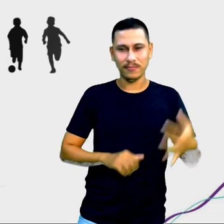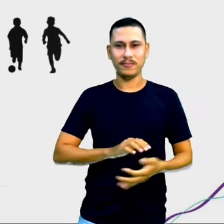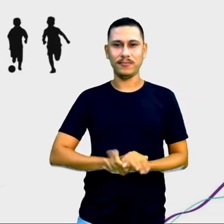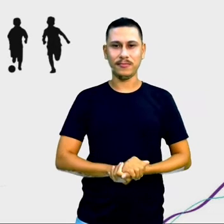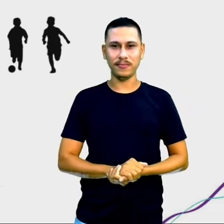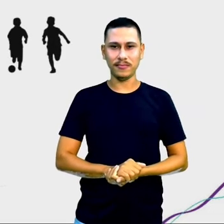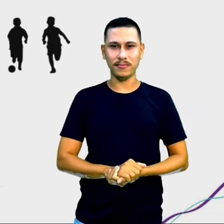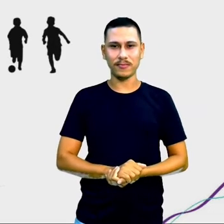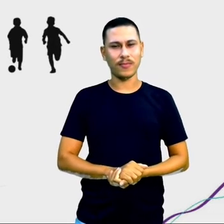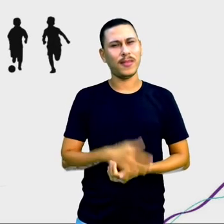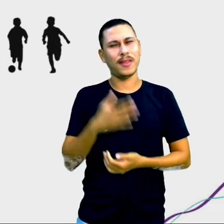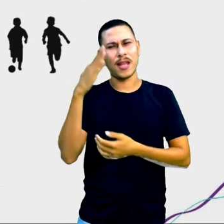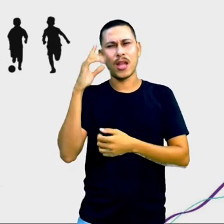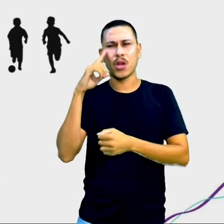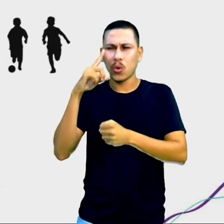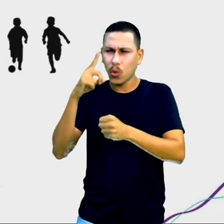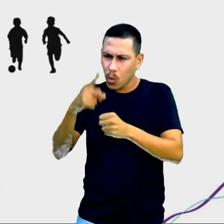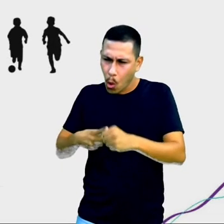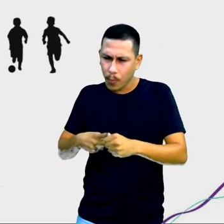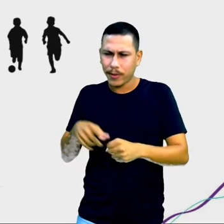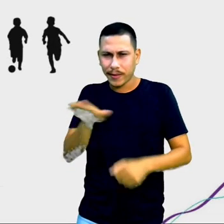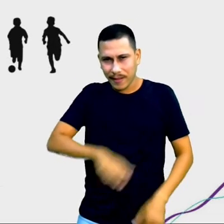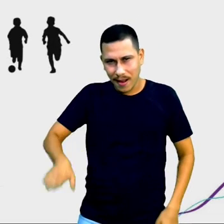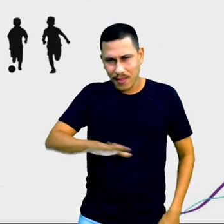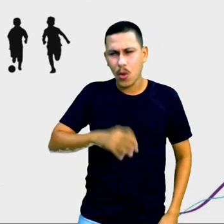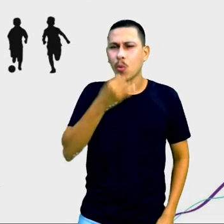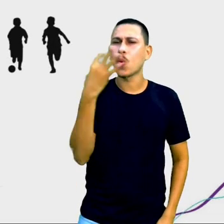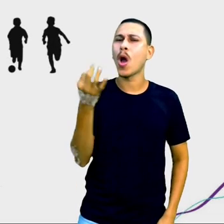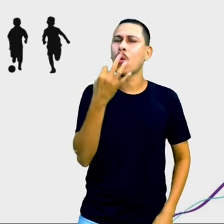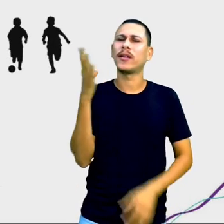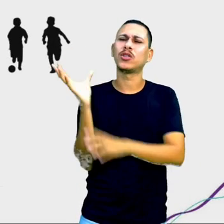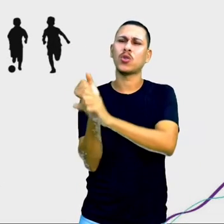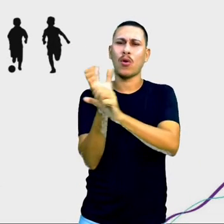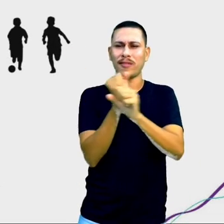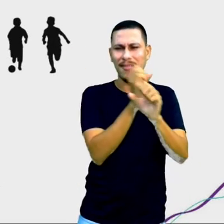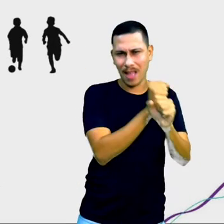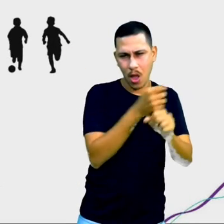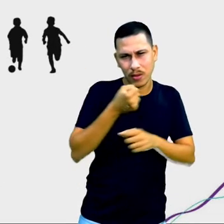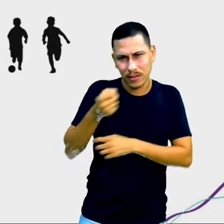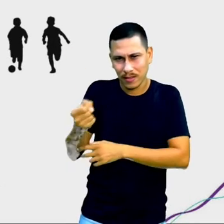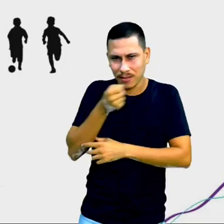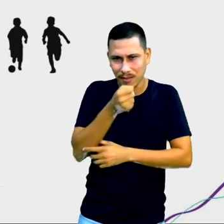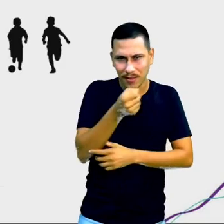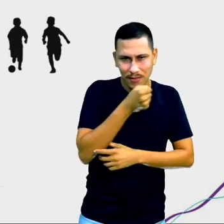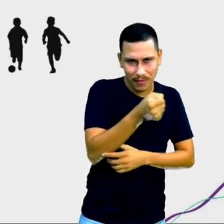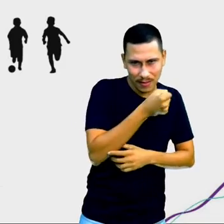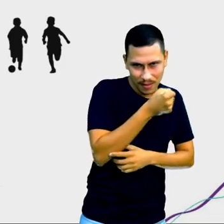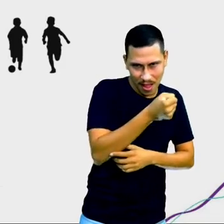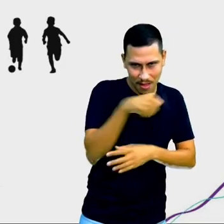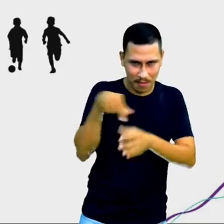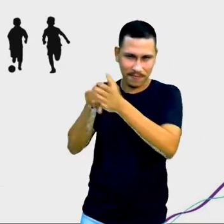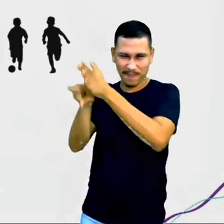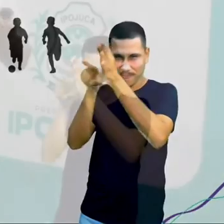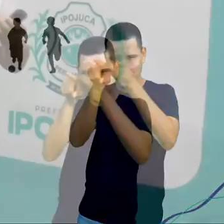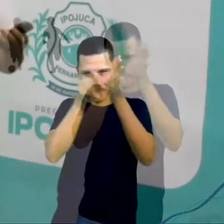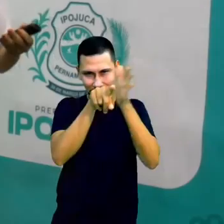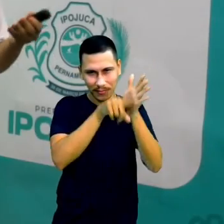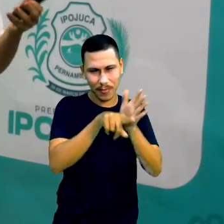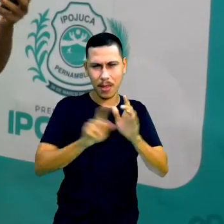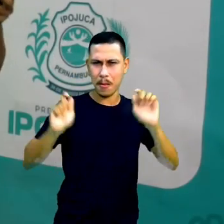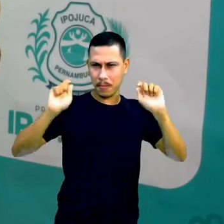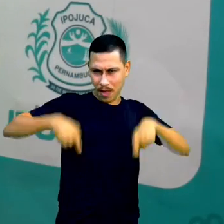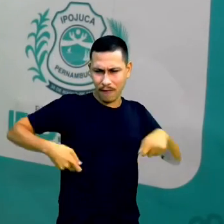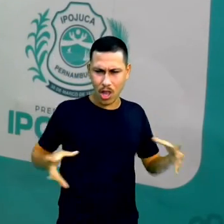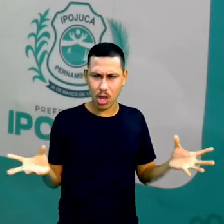1, 2, 3. Para eu saber quantas crianças foram entrevistadas para essa pesquisa, temos